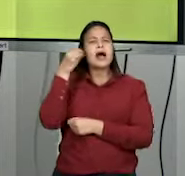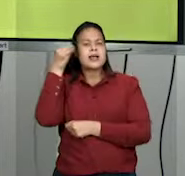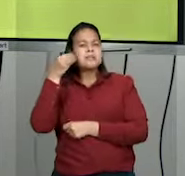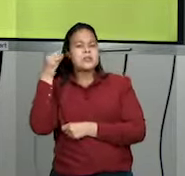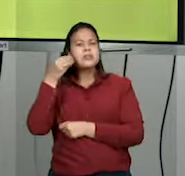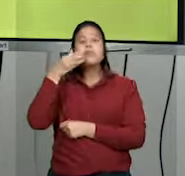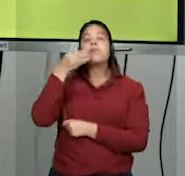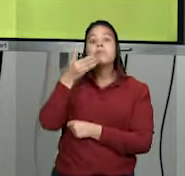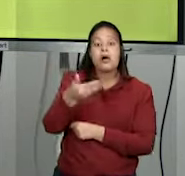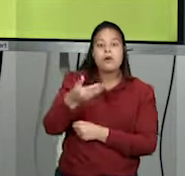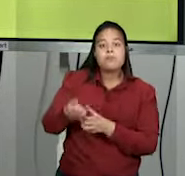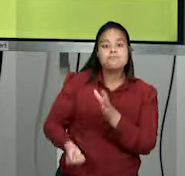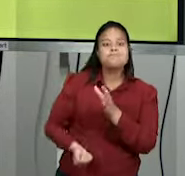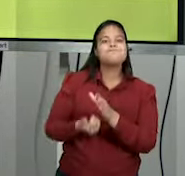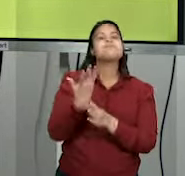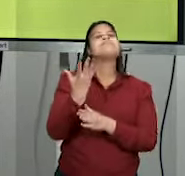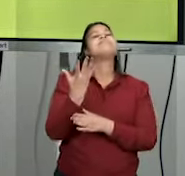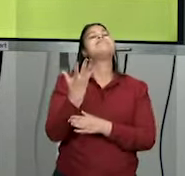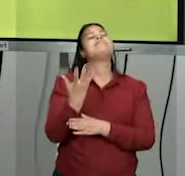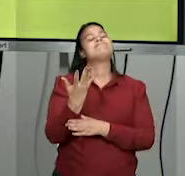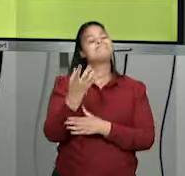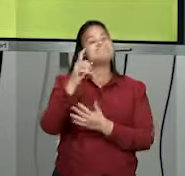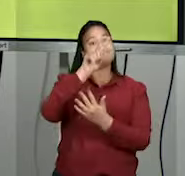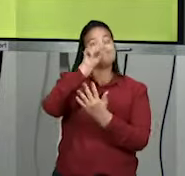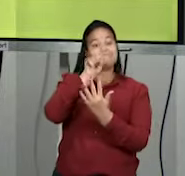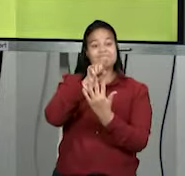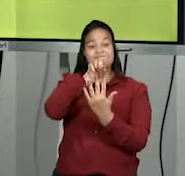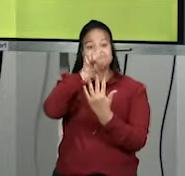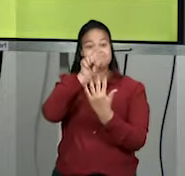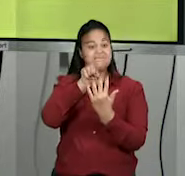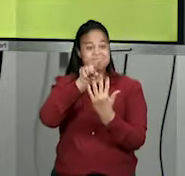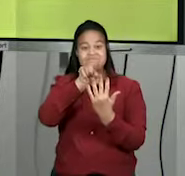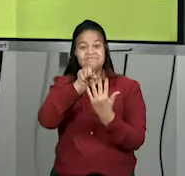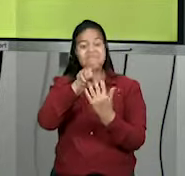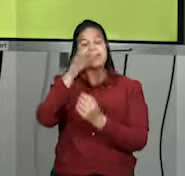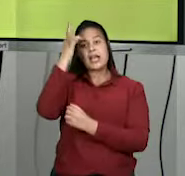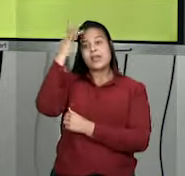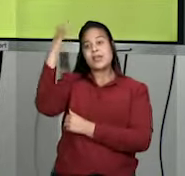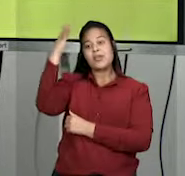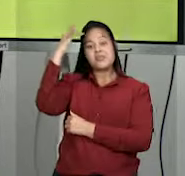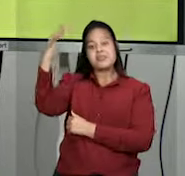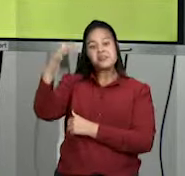testado e elabora as nossas hipóteses, as nossas teorias.